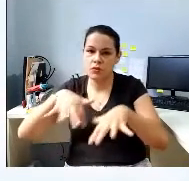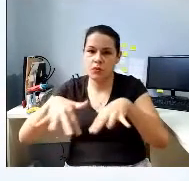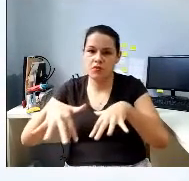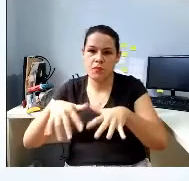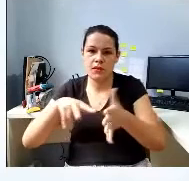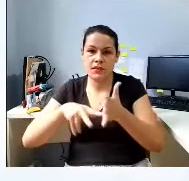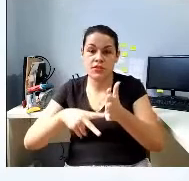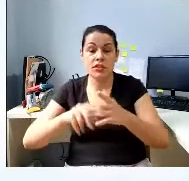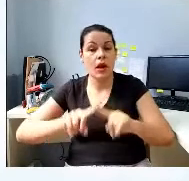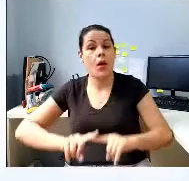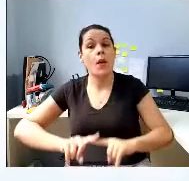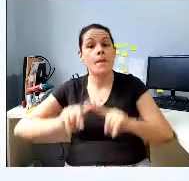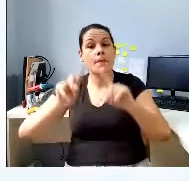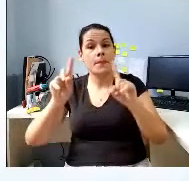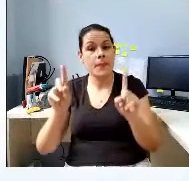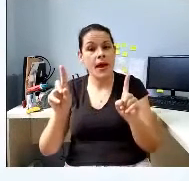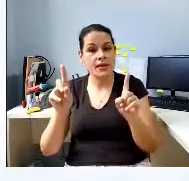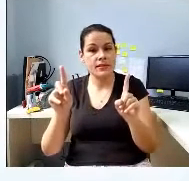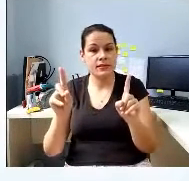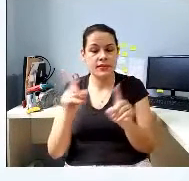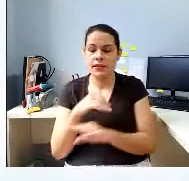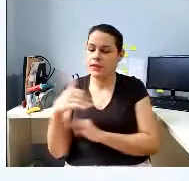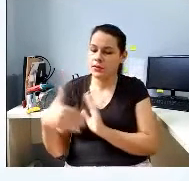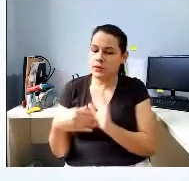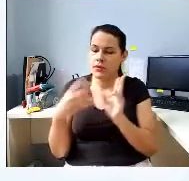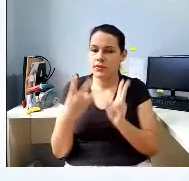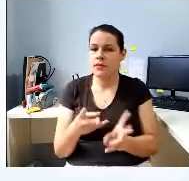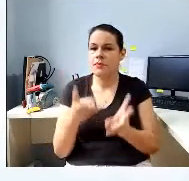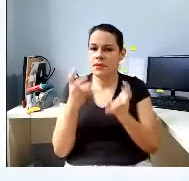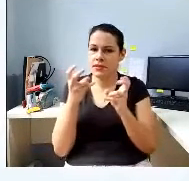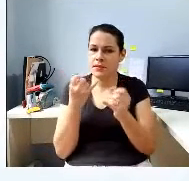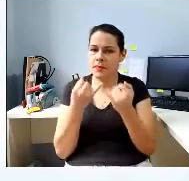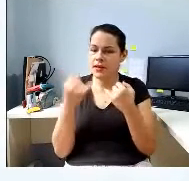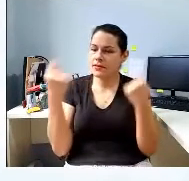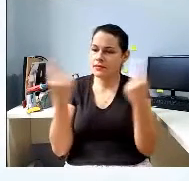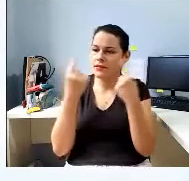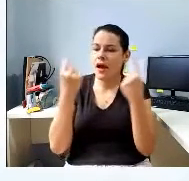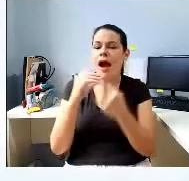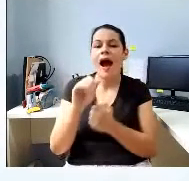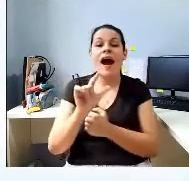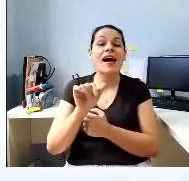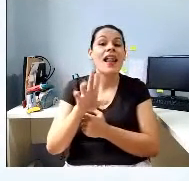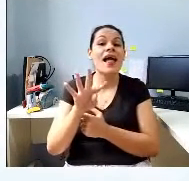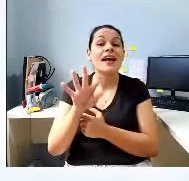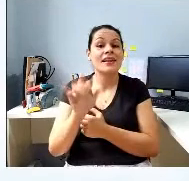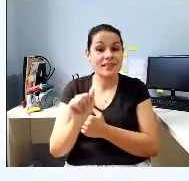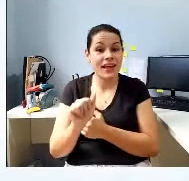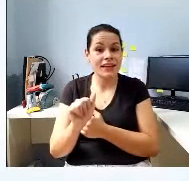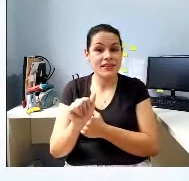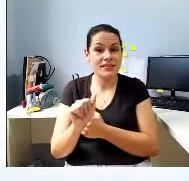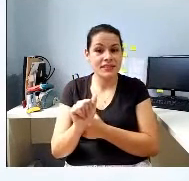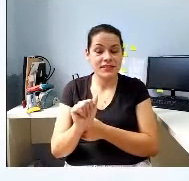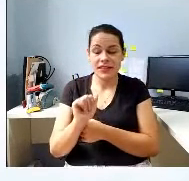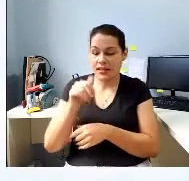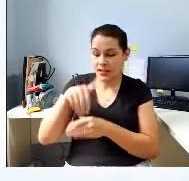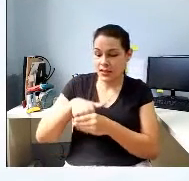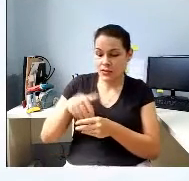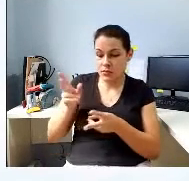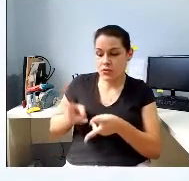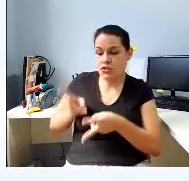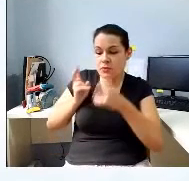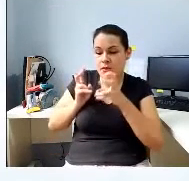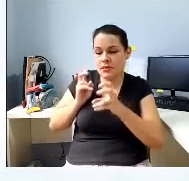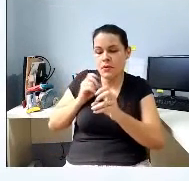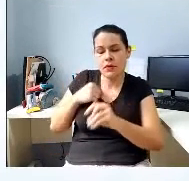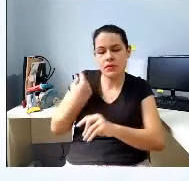outro lado, esse alerta que foi dado pelas urnas facilita que nós possamos começar